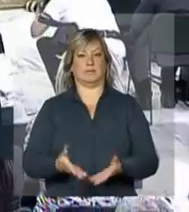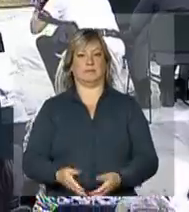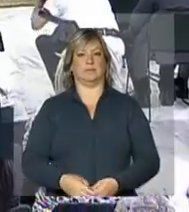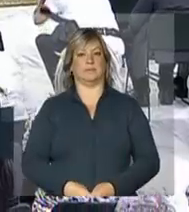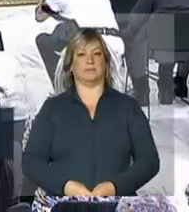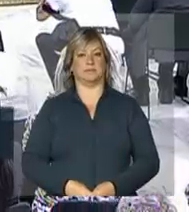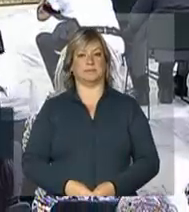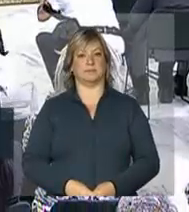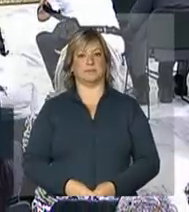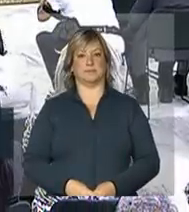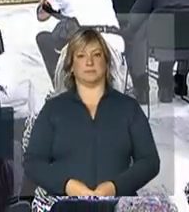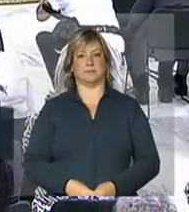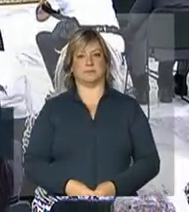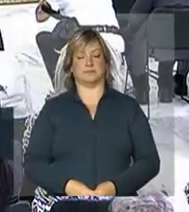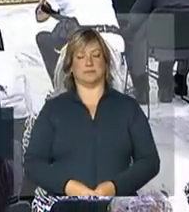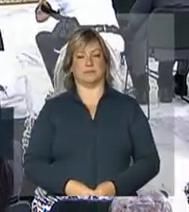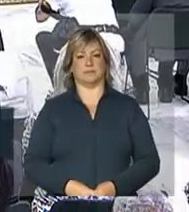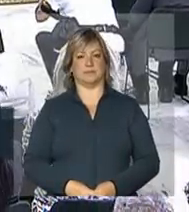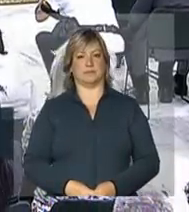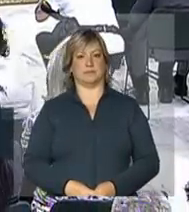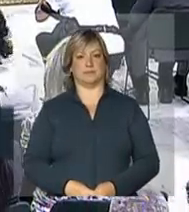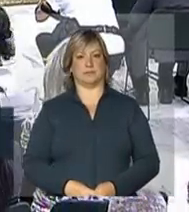conac não